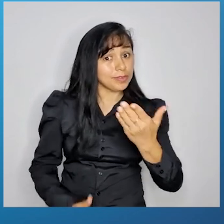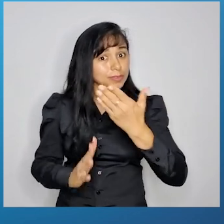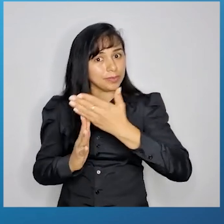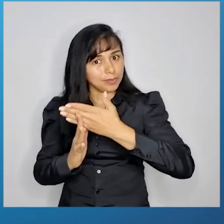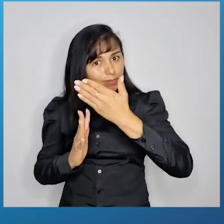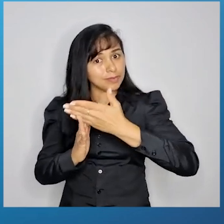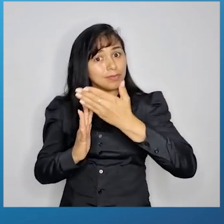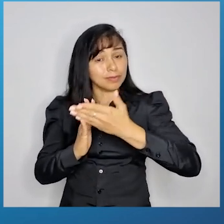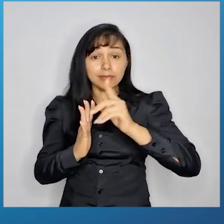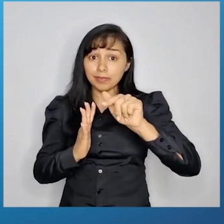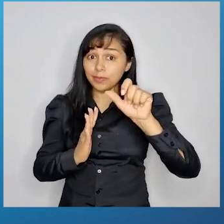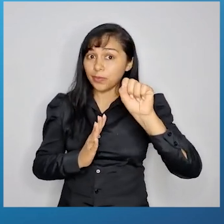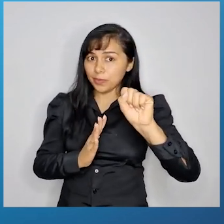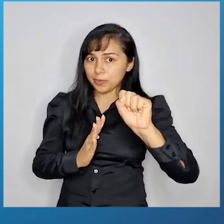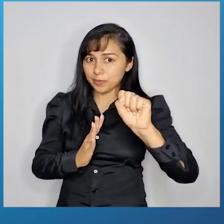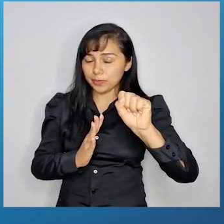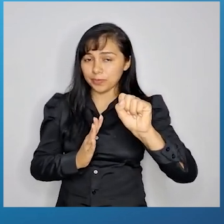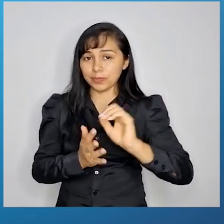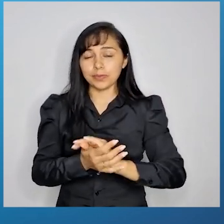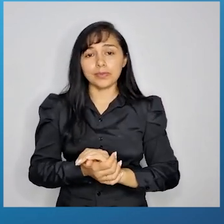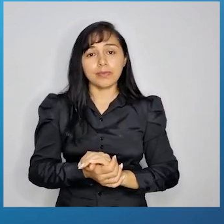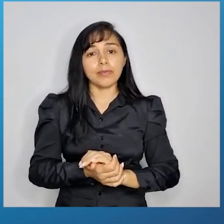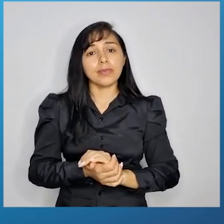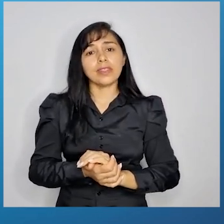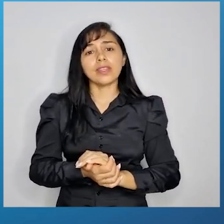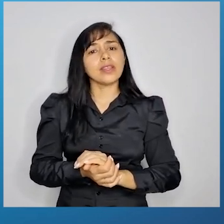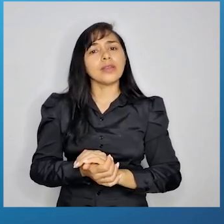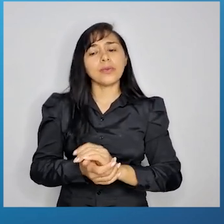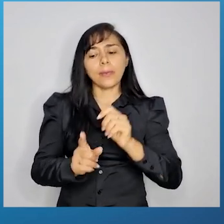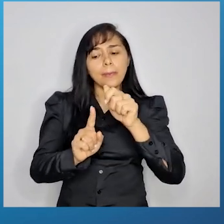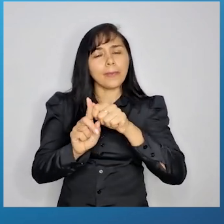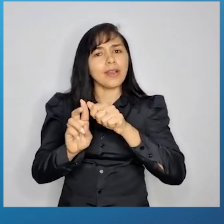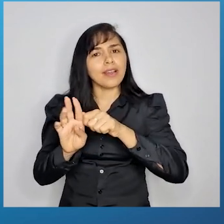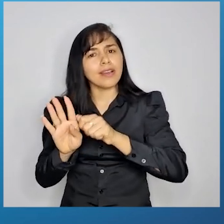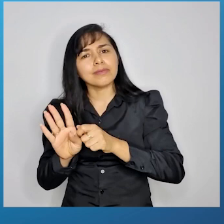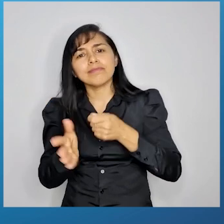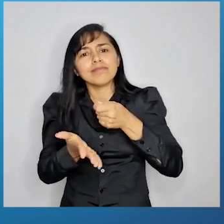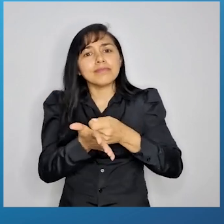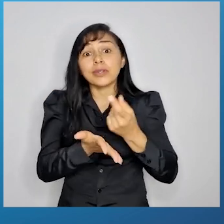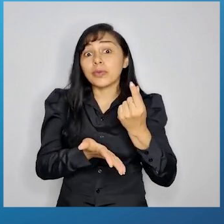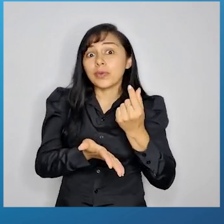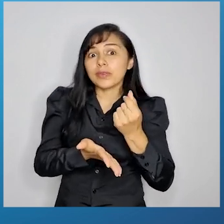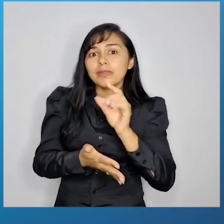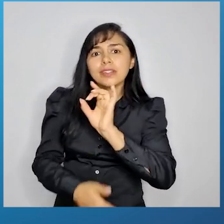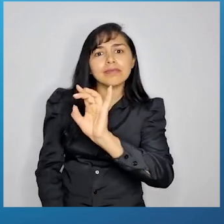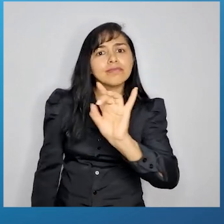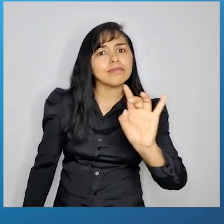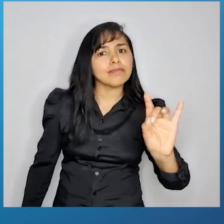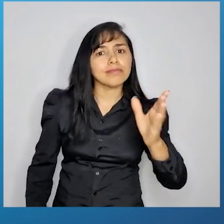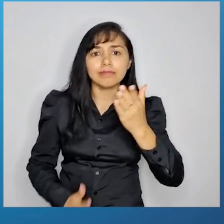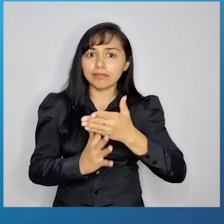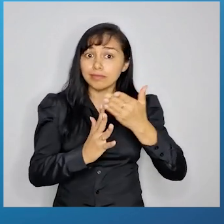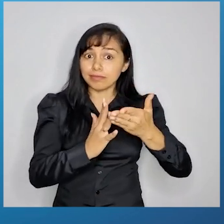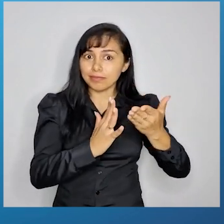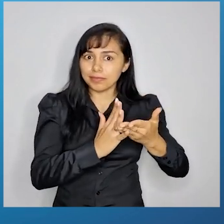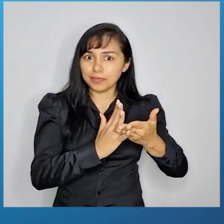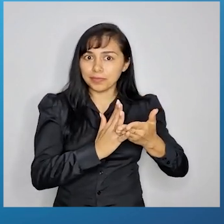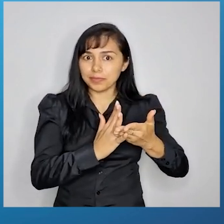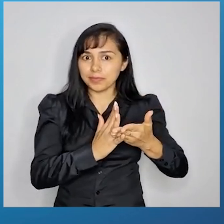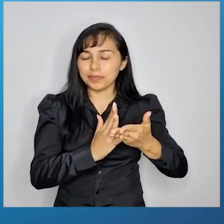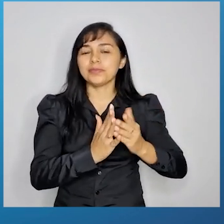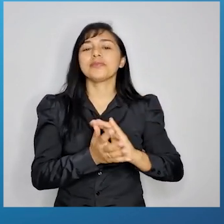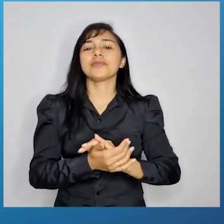de parcelas é 8. E para esse valor de 4.200, cada parcela vai